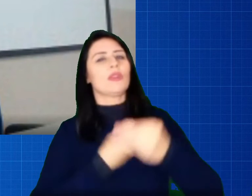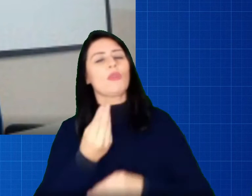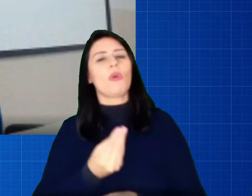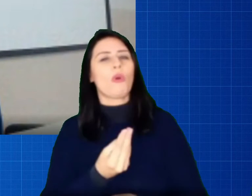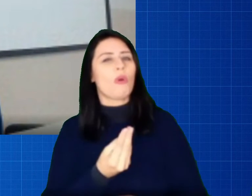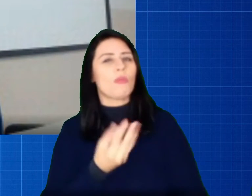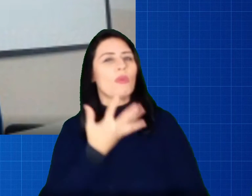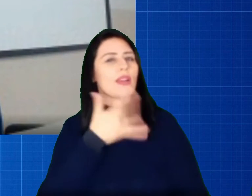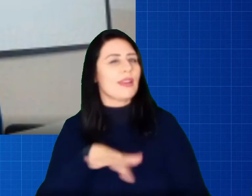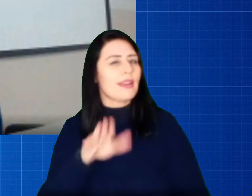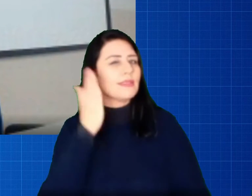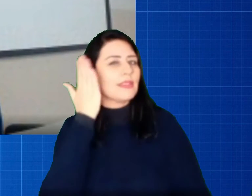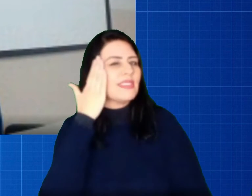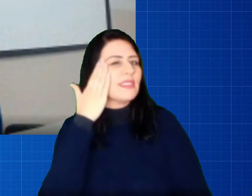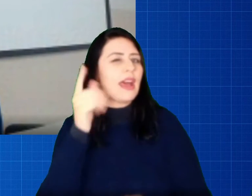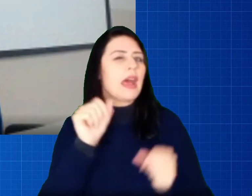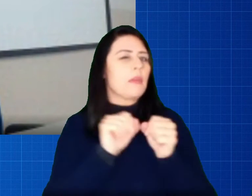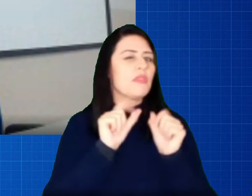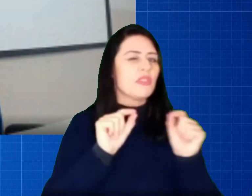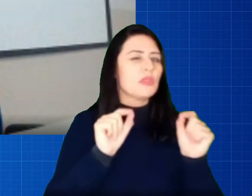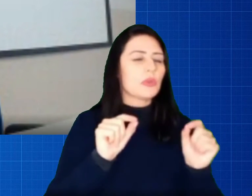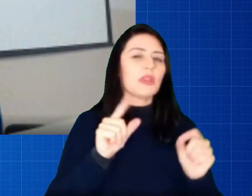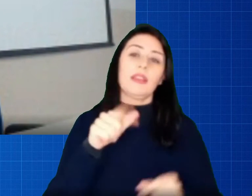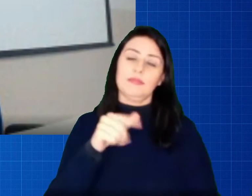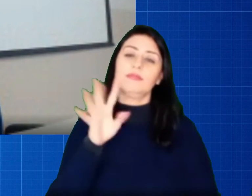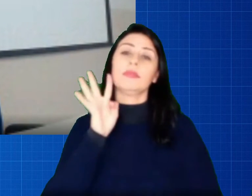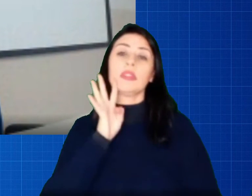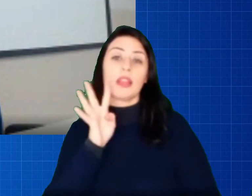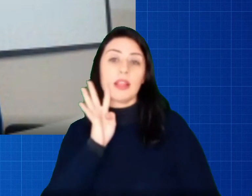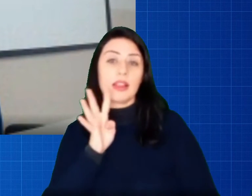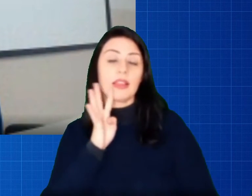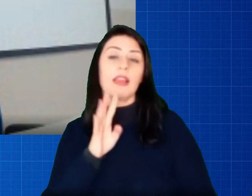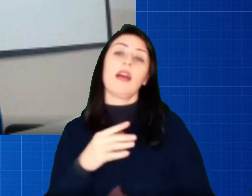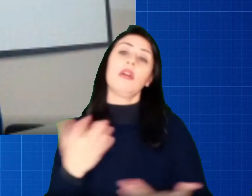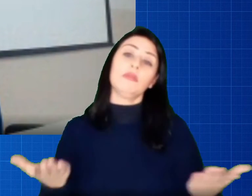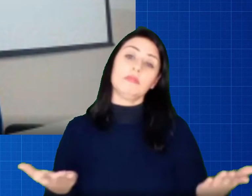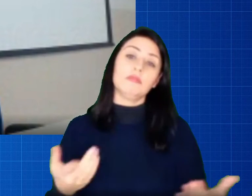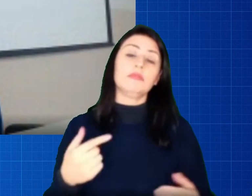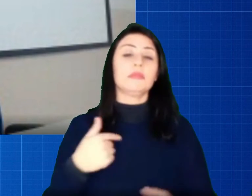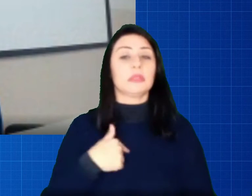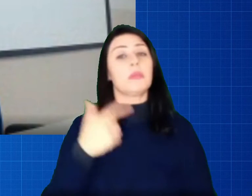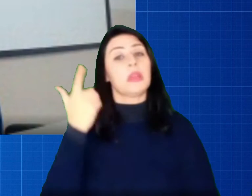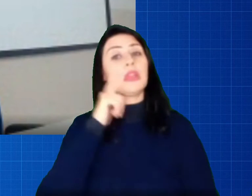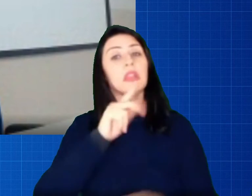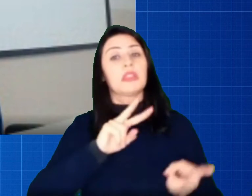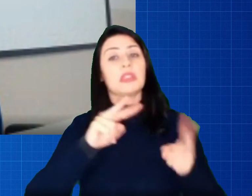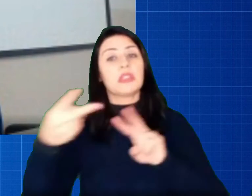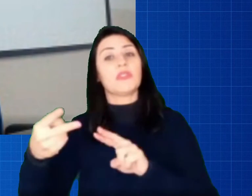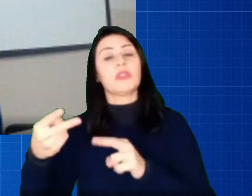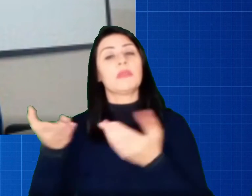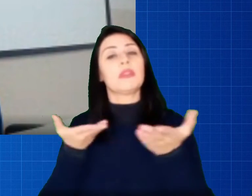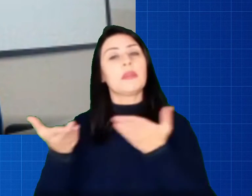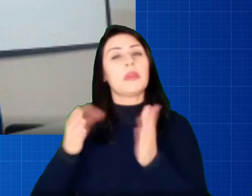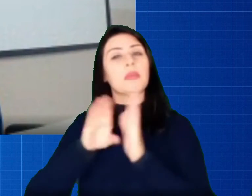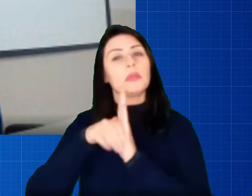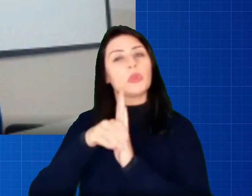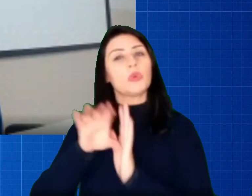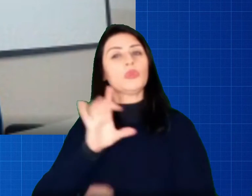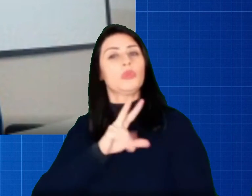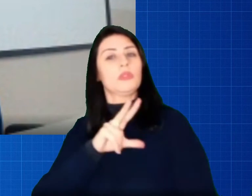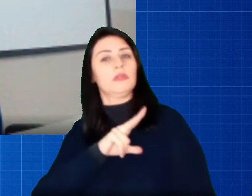que mostre para você sinais, eu acho que vai ser bem legal, de repente até encaminhamentos para